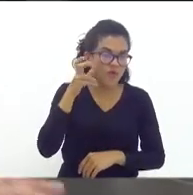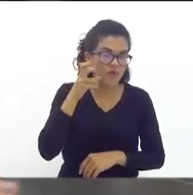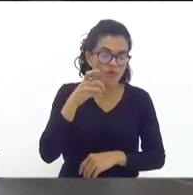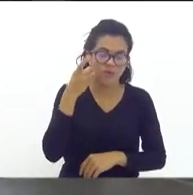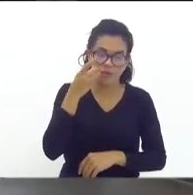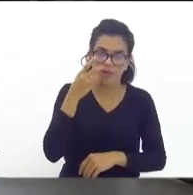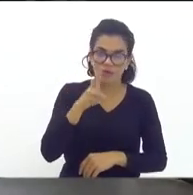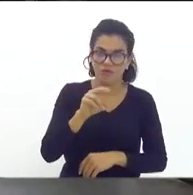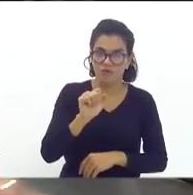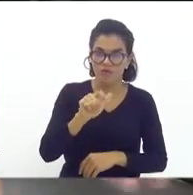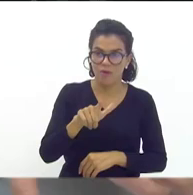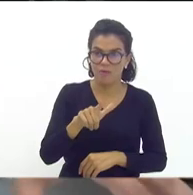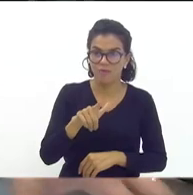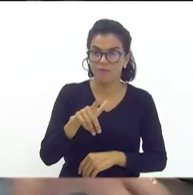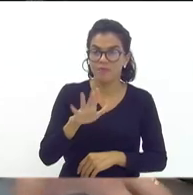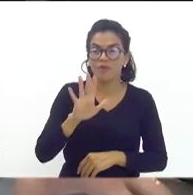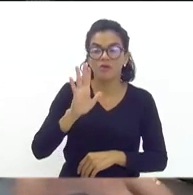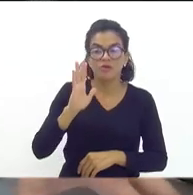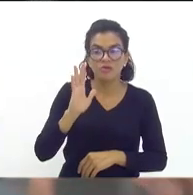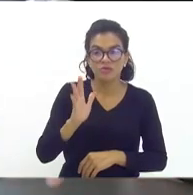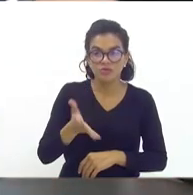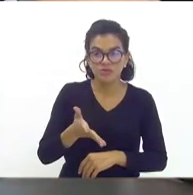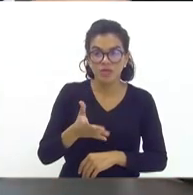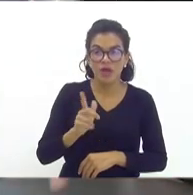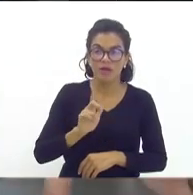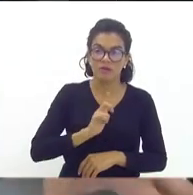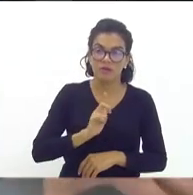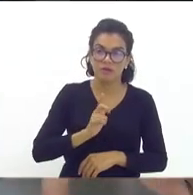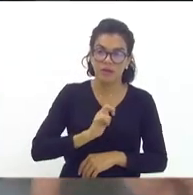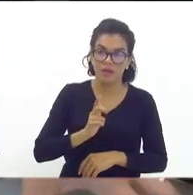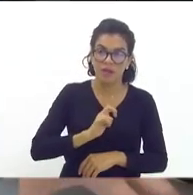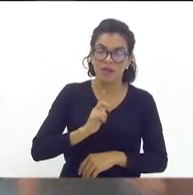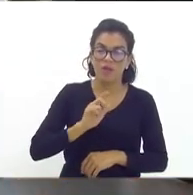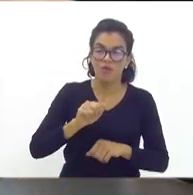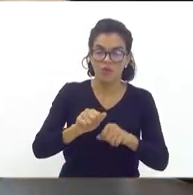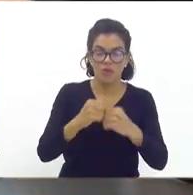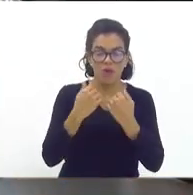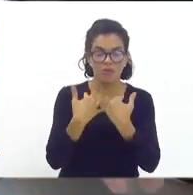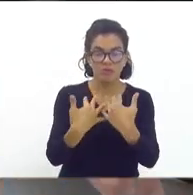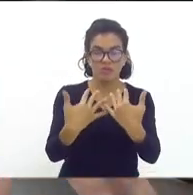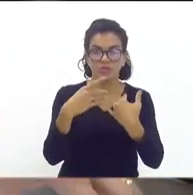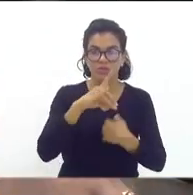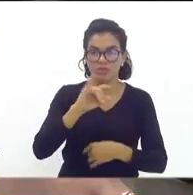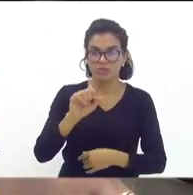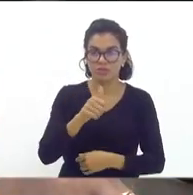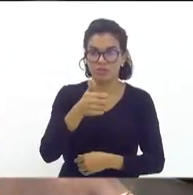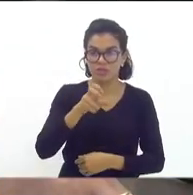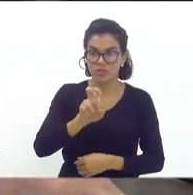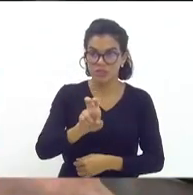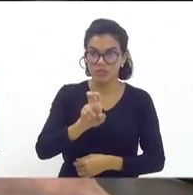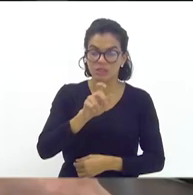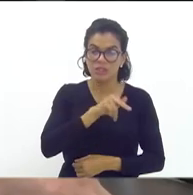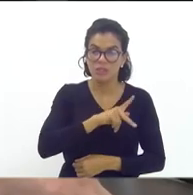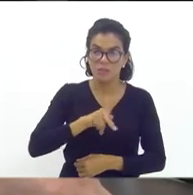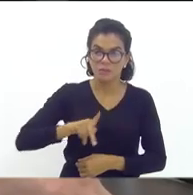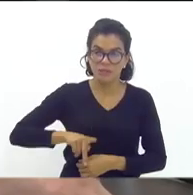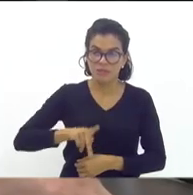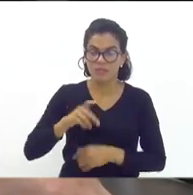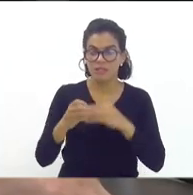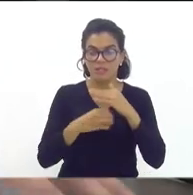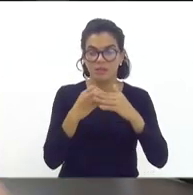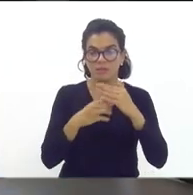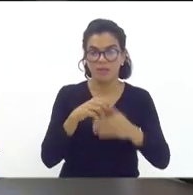mas no seguinte sentido já terá uma audiência no dia 15 com a presença da presidente da Nature